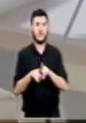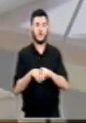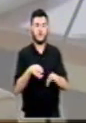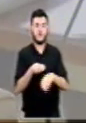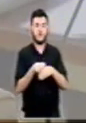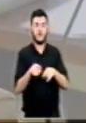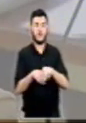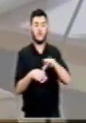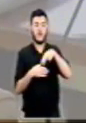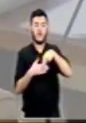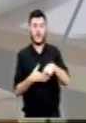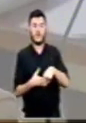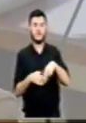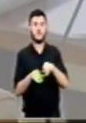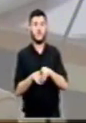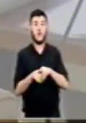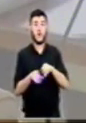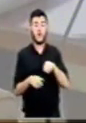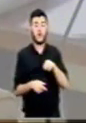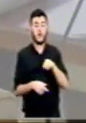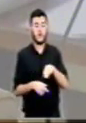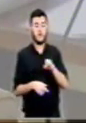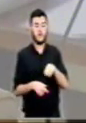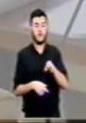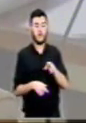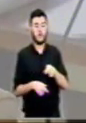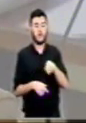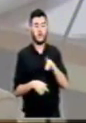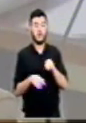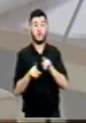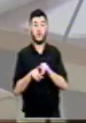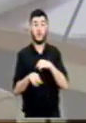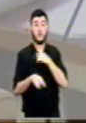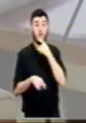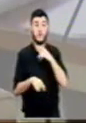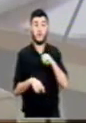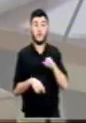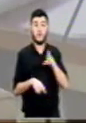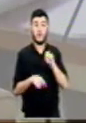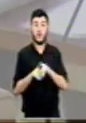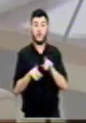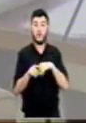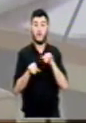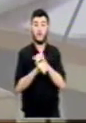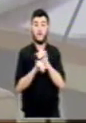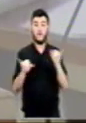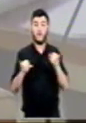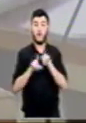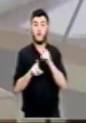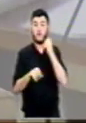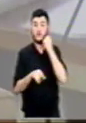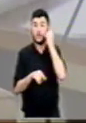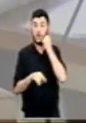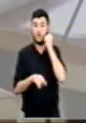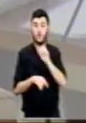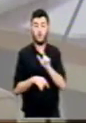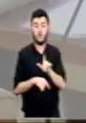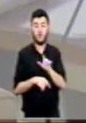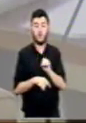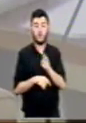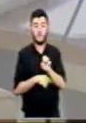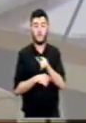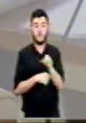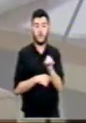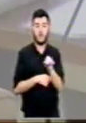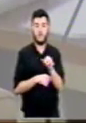Araújo Carvalho, diretor da Polícia Legislativa, informa o próprio senador da República, Lobão Filho, a data de